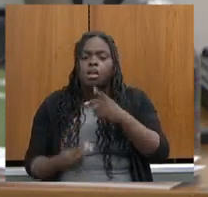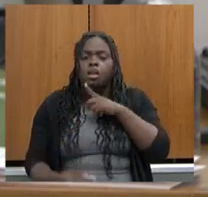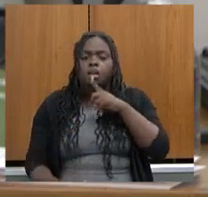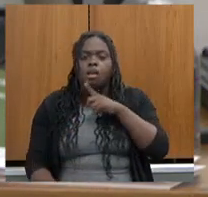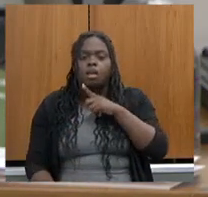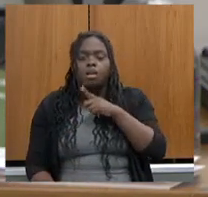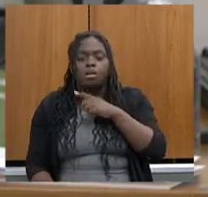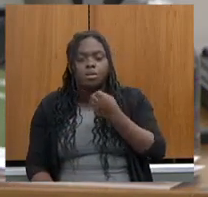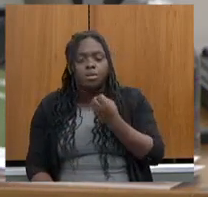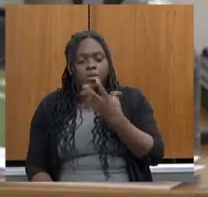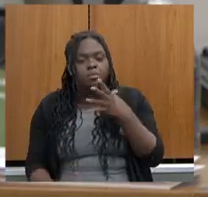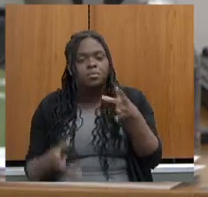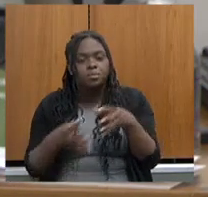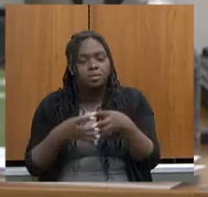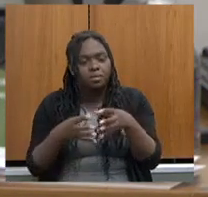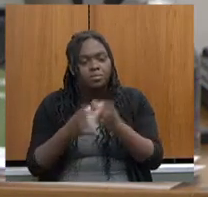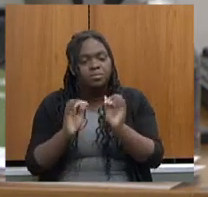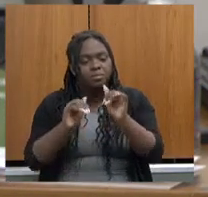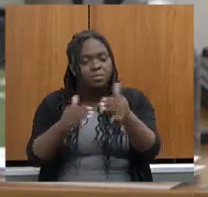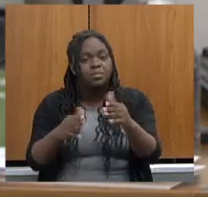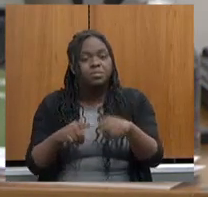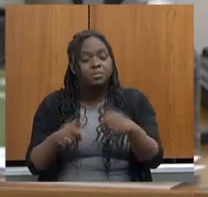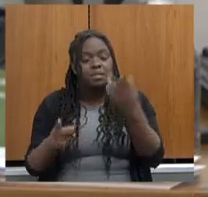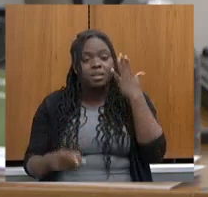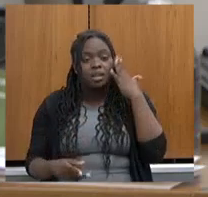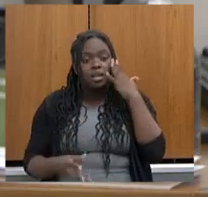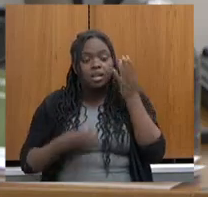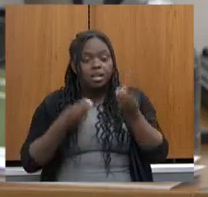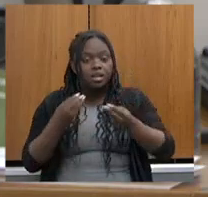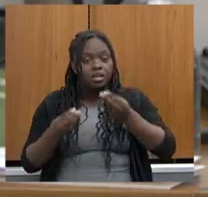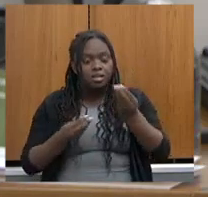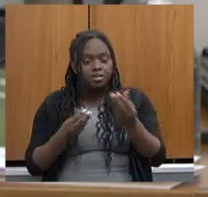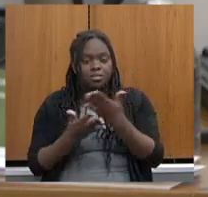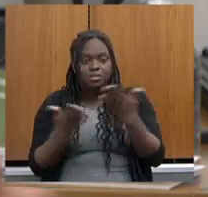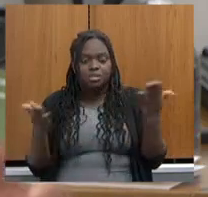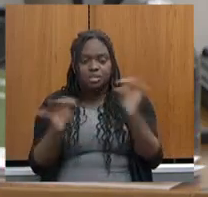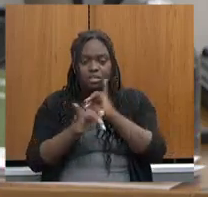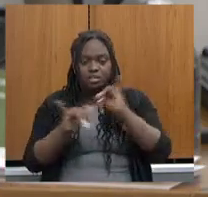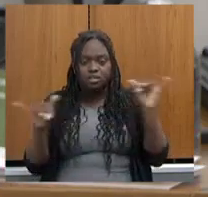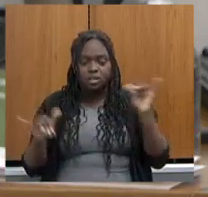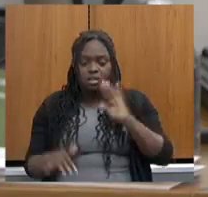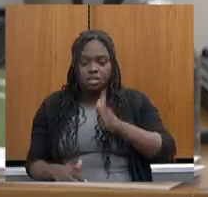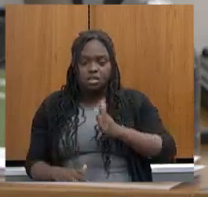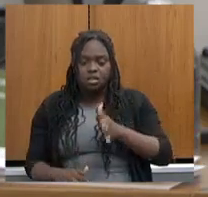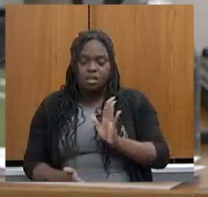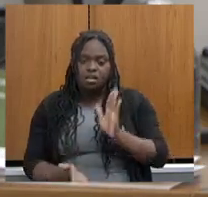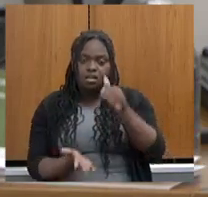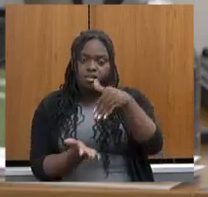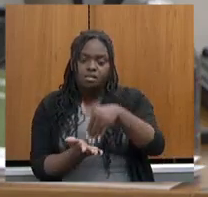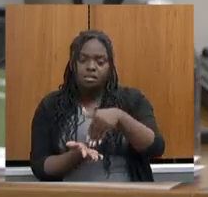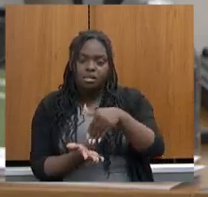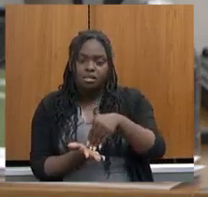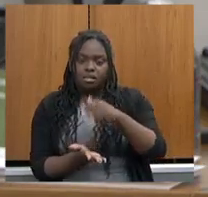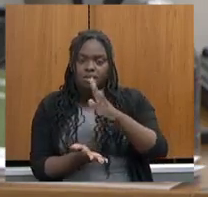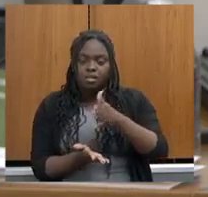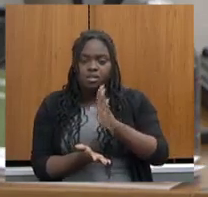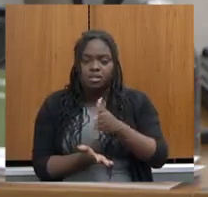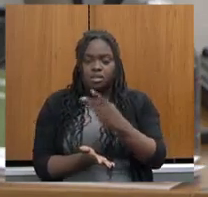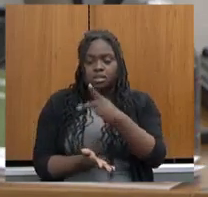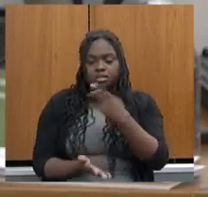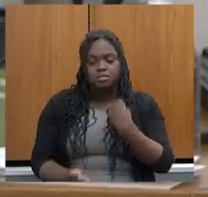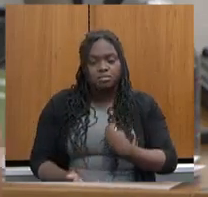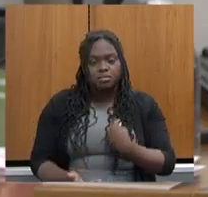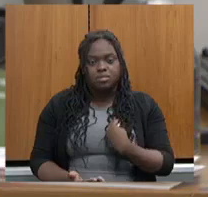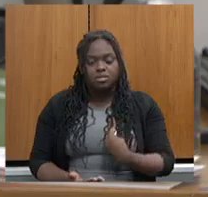equipe para frente aí mas sabendo aí como o senhor acabou de anunciar que encerra já a sua